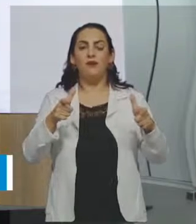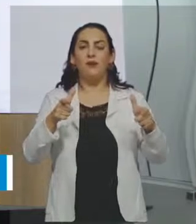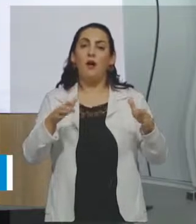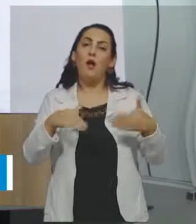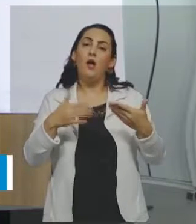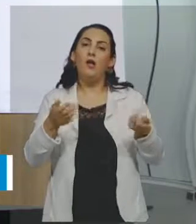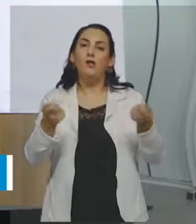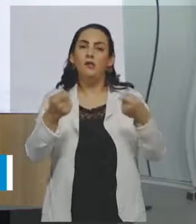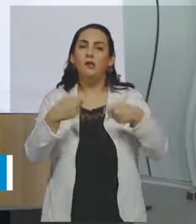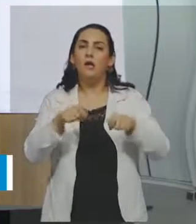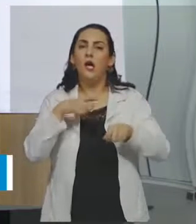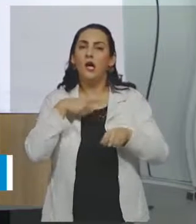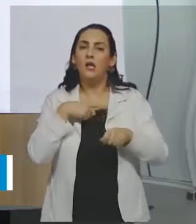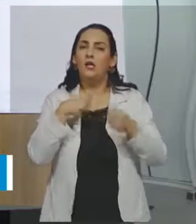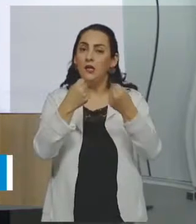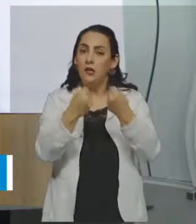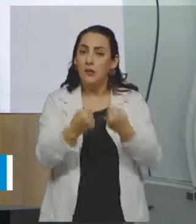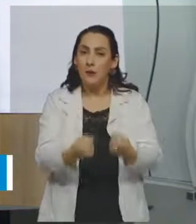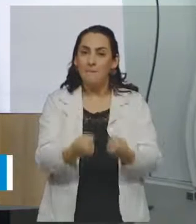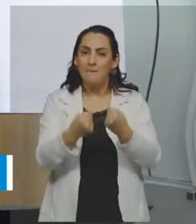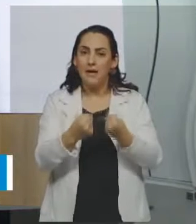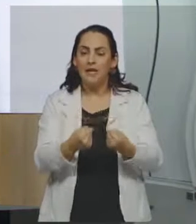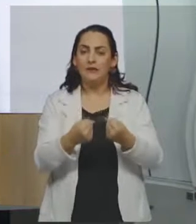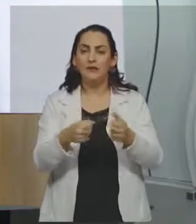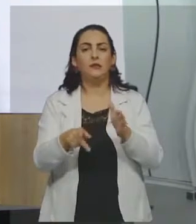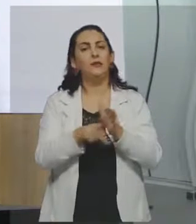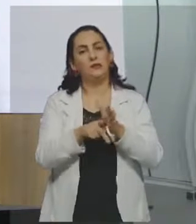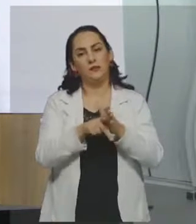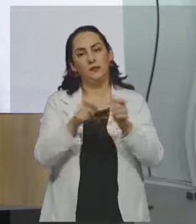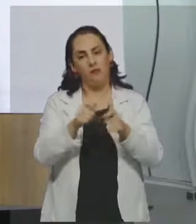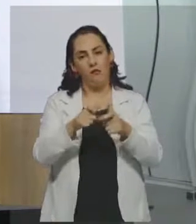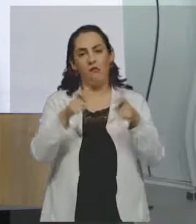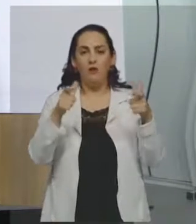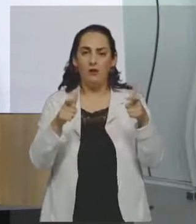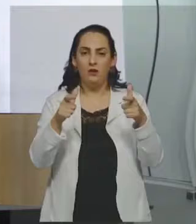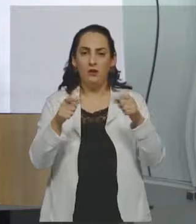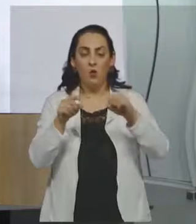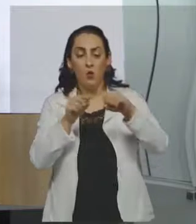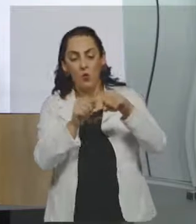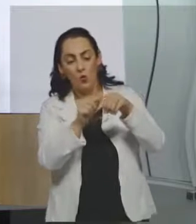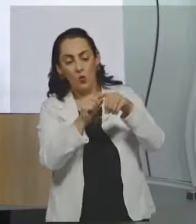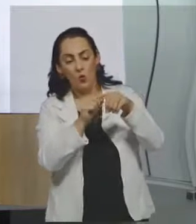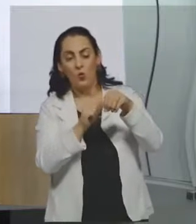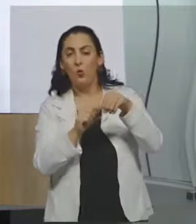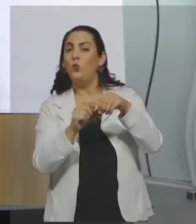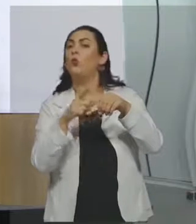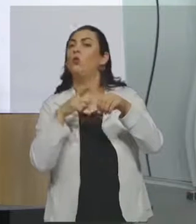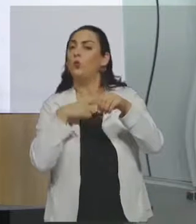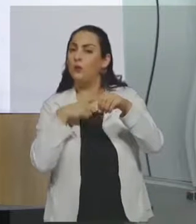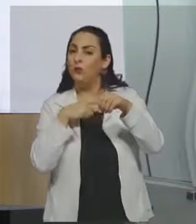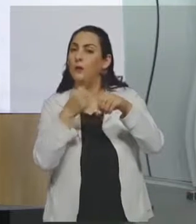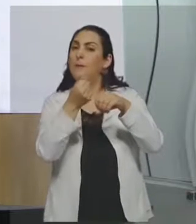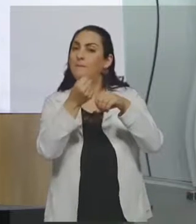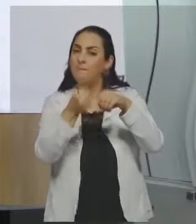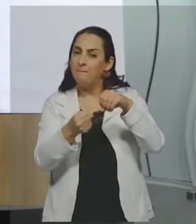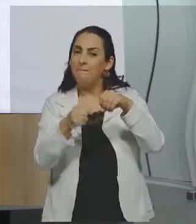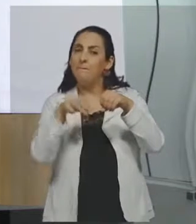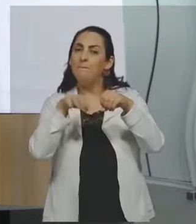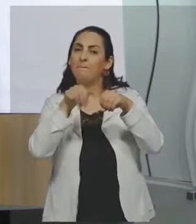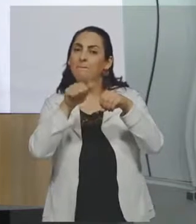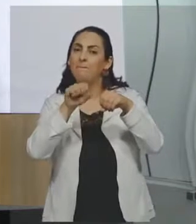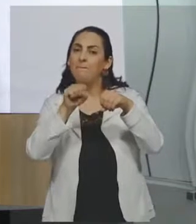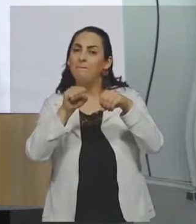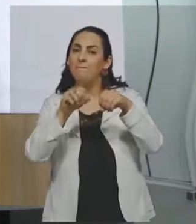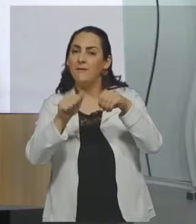maior parte da massa que representa aquele átomo. Então, o núcleo detém ali essa massa e ele é a